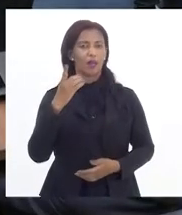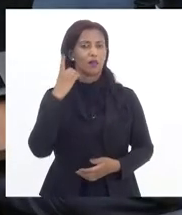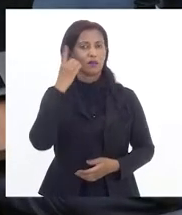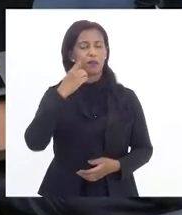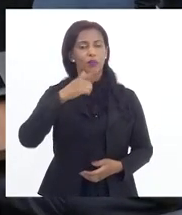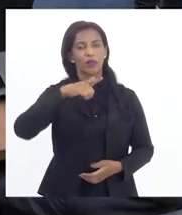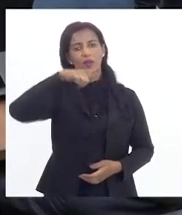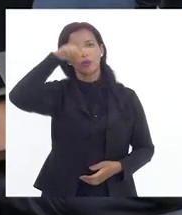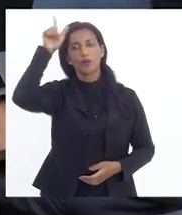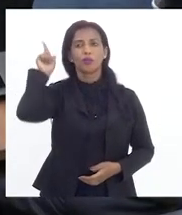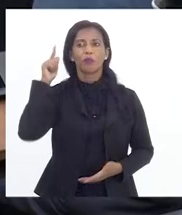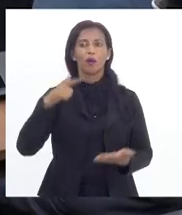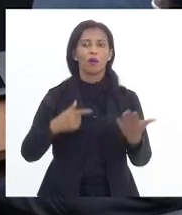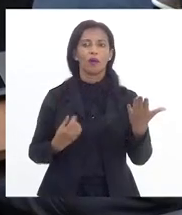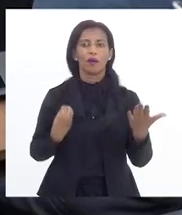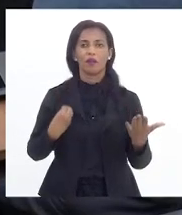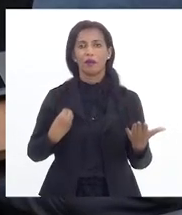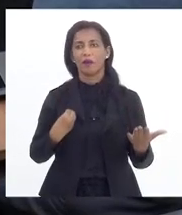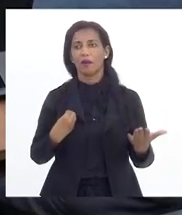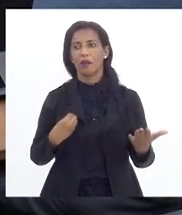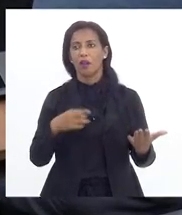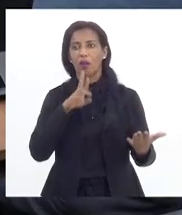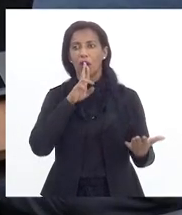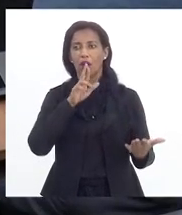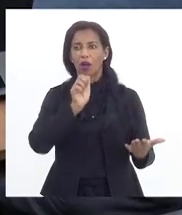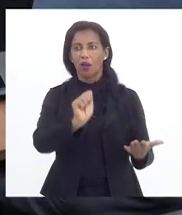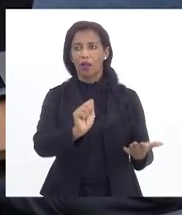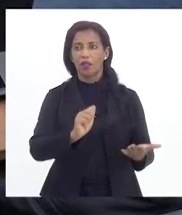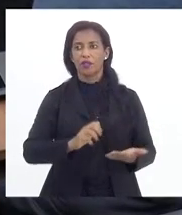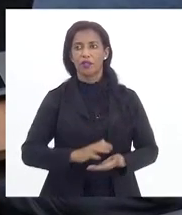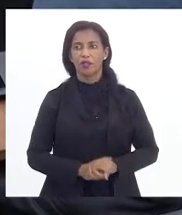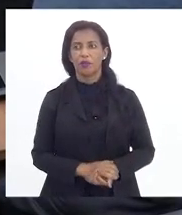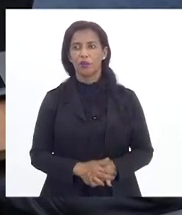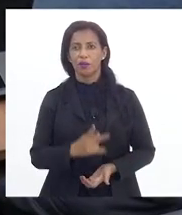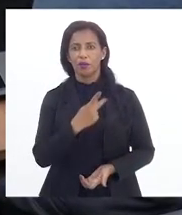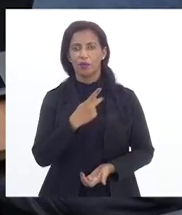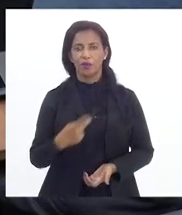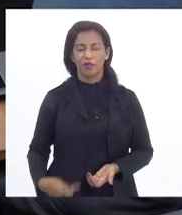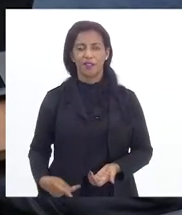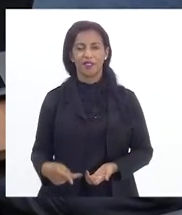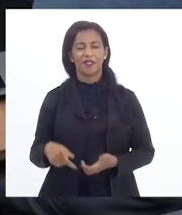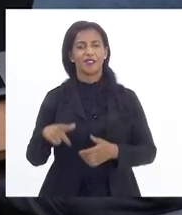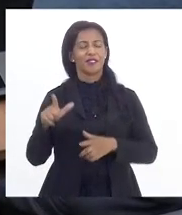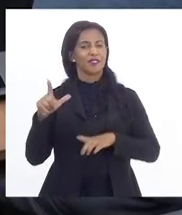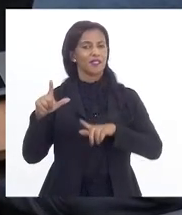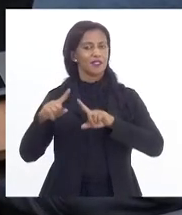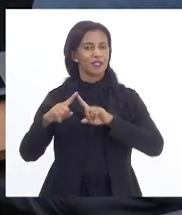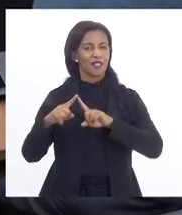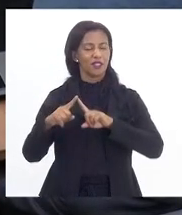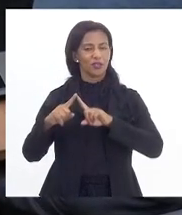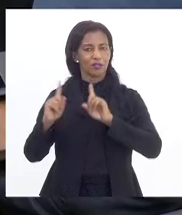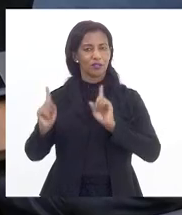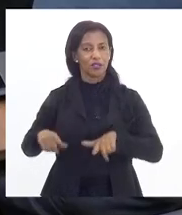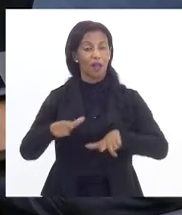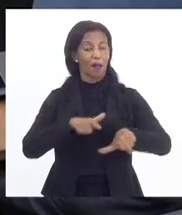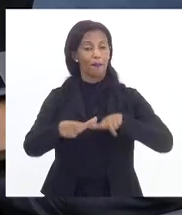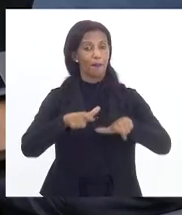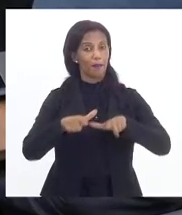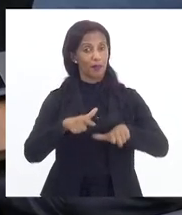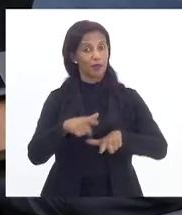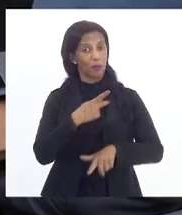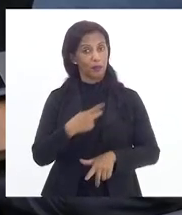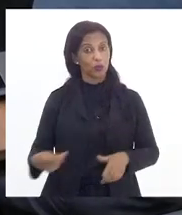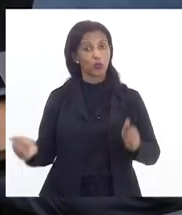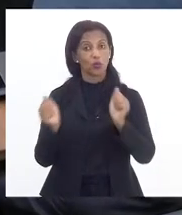quero saudar que registrar também a presença do deputado Rodrigo Amorim presidente da Comissão de servidores que cor presídio